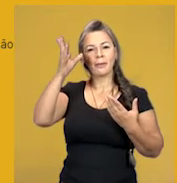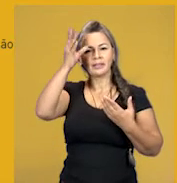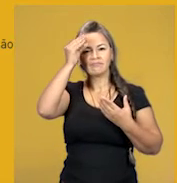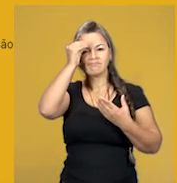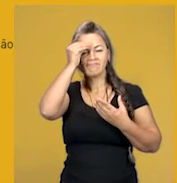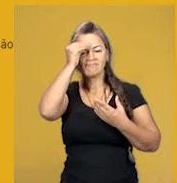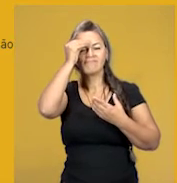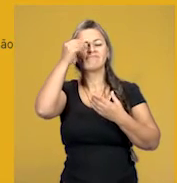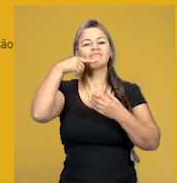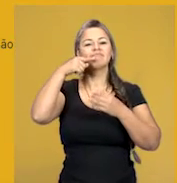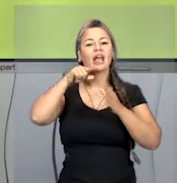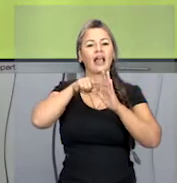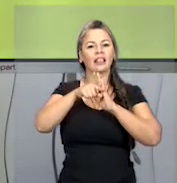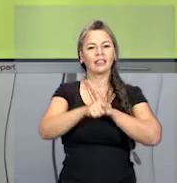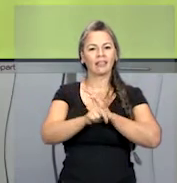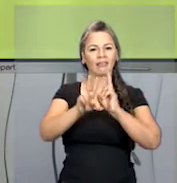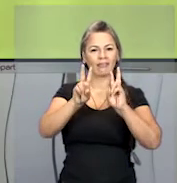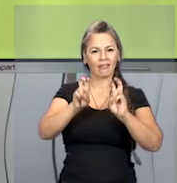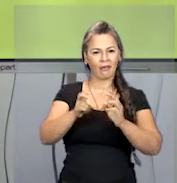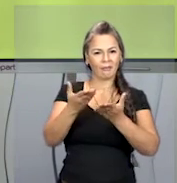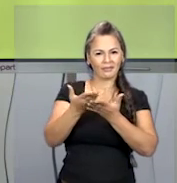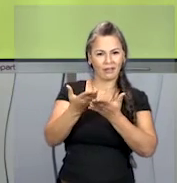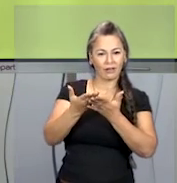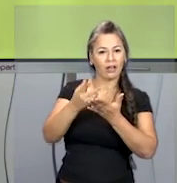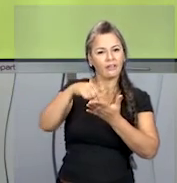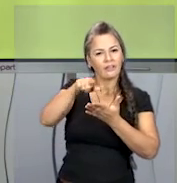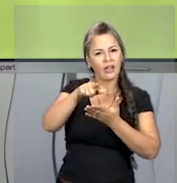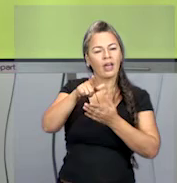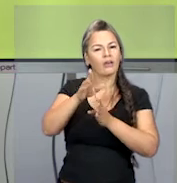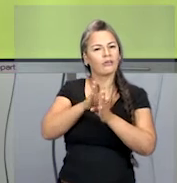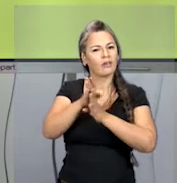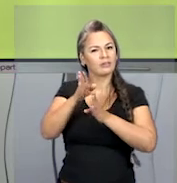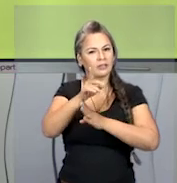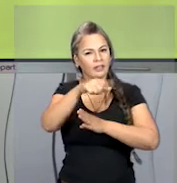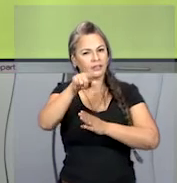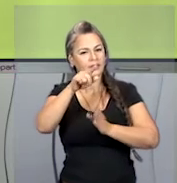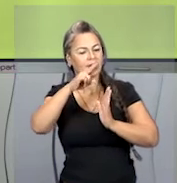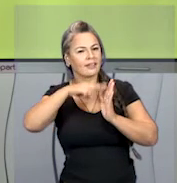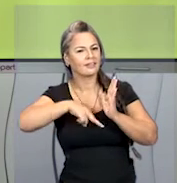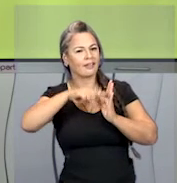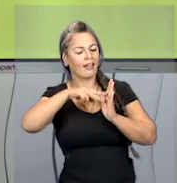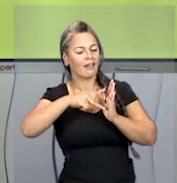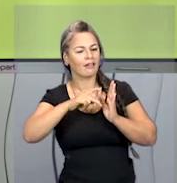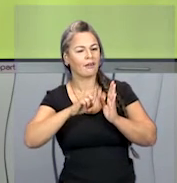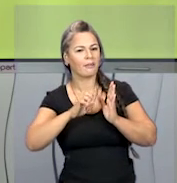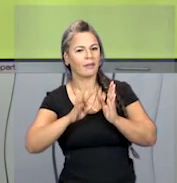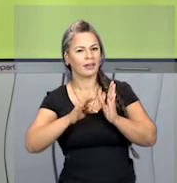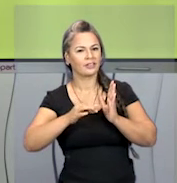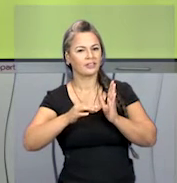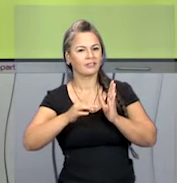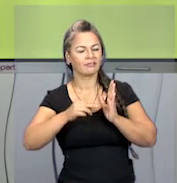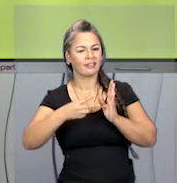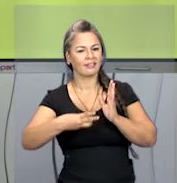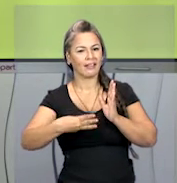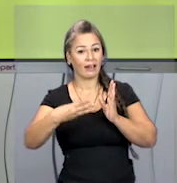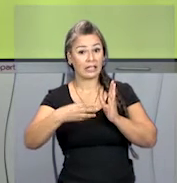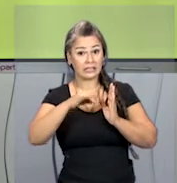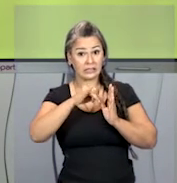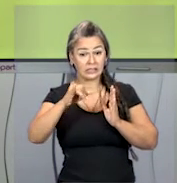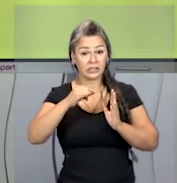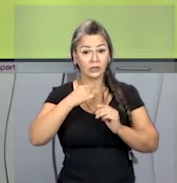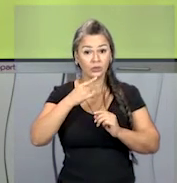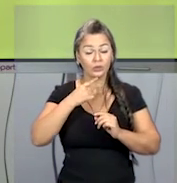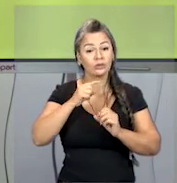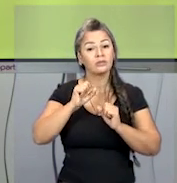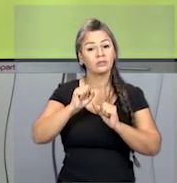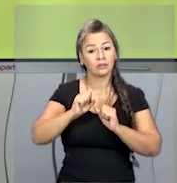de hoje, sugiro vocês a relerem o PET de Sociologia, volume 3. Para quaisquer dúvidas, procurem os